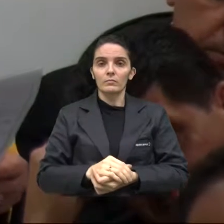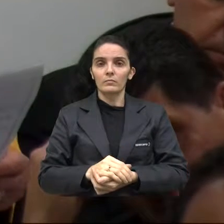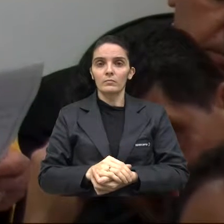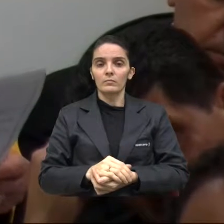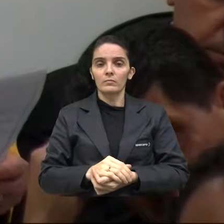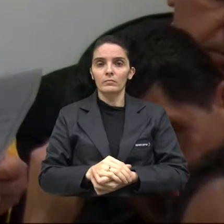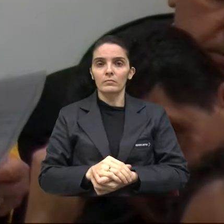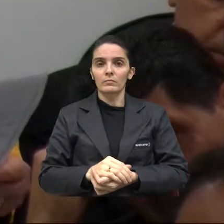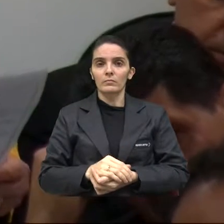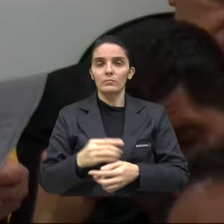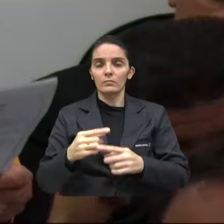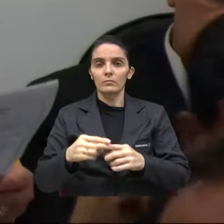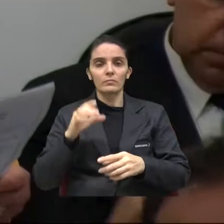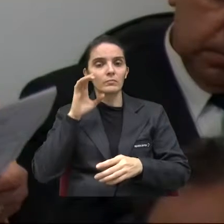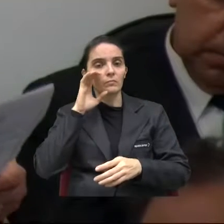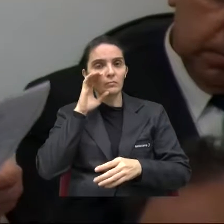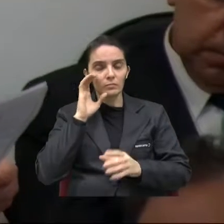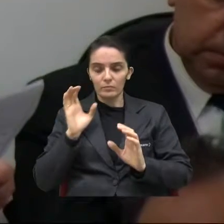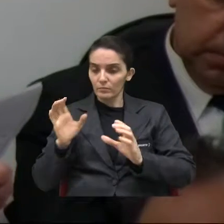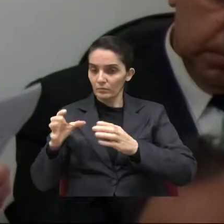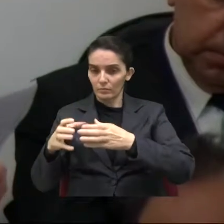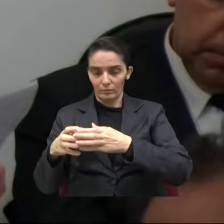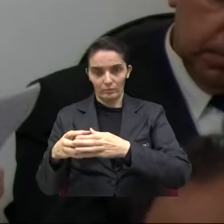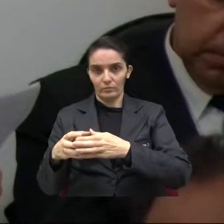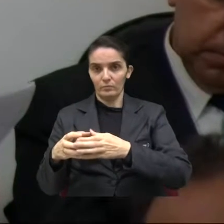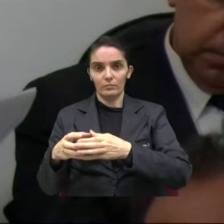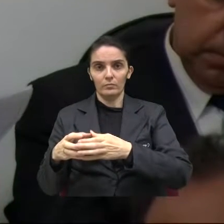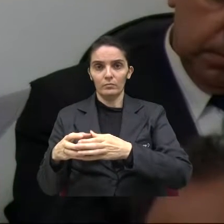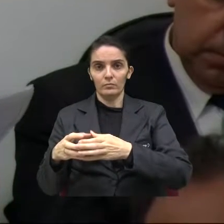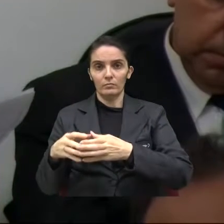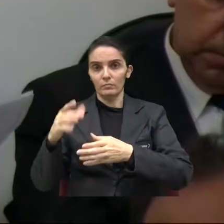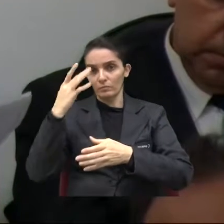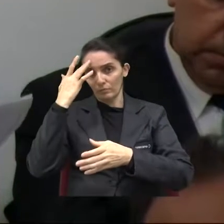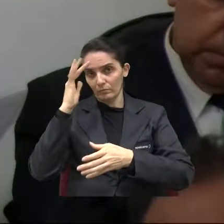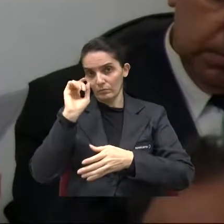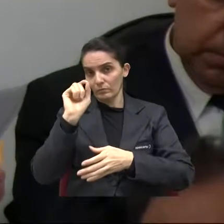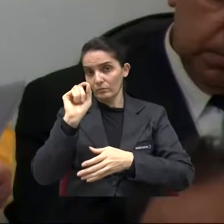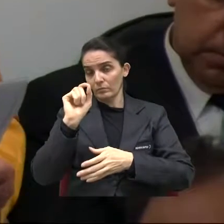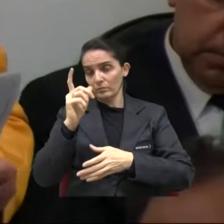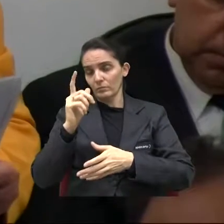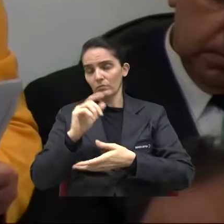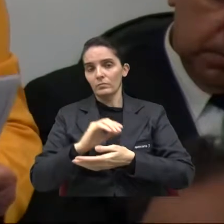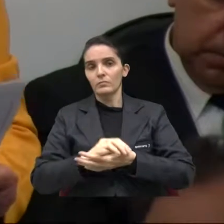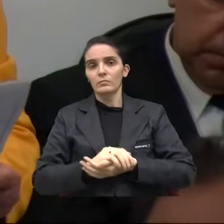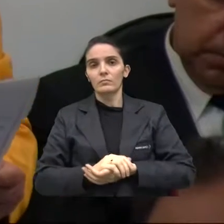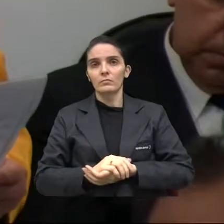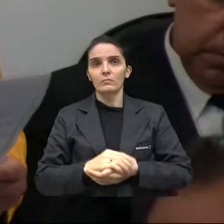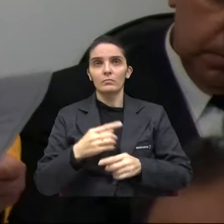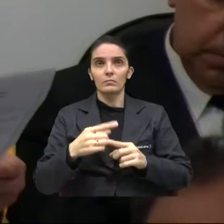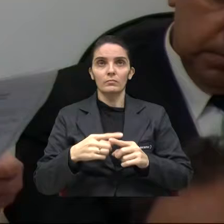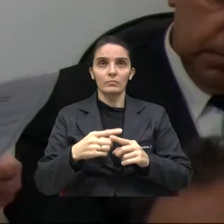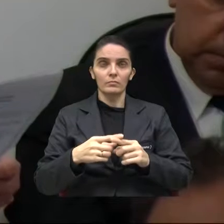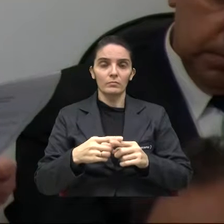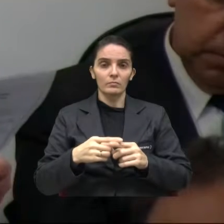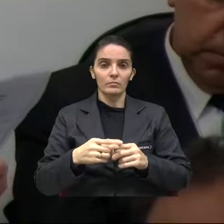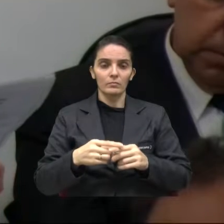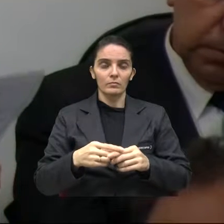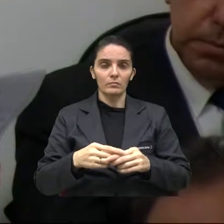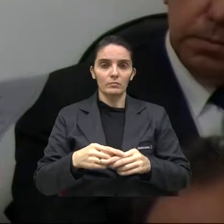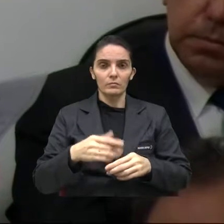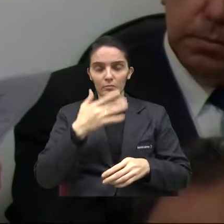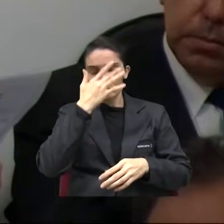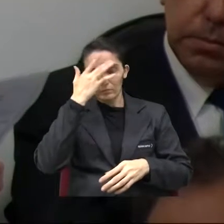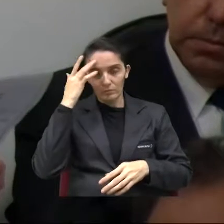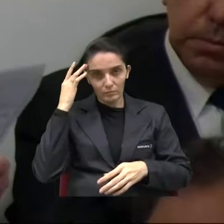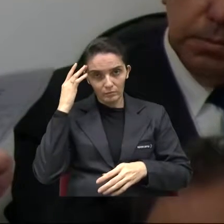daquela comissão que eu estava, em outra comissão, não sou dessa comissão, não sei do que realmente se trata. Mesmo porque eu estou percebendo até pessoas que